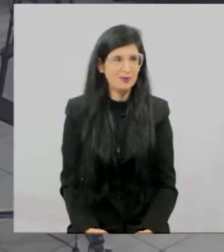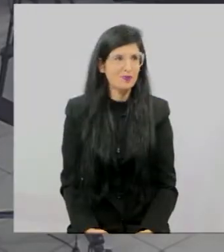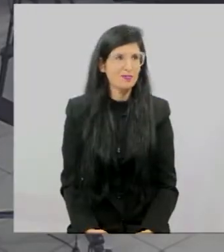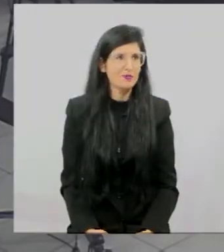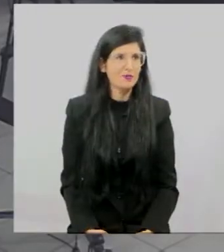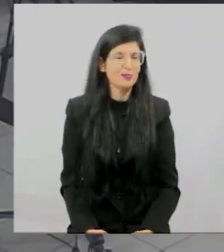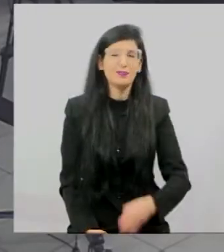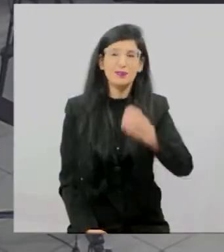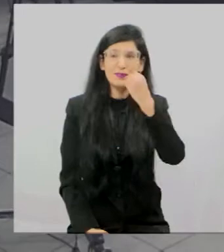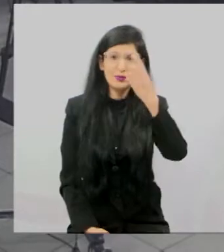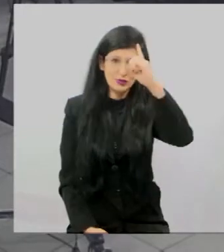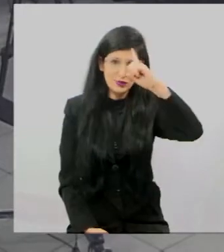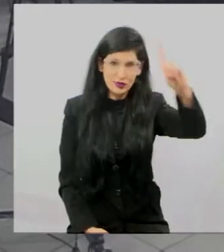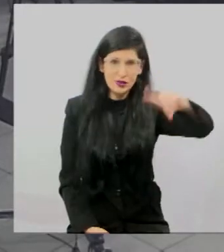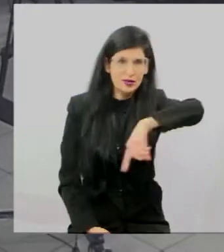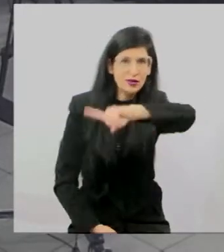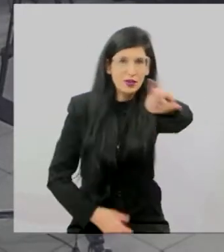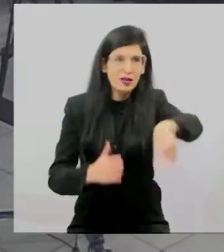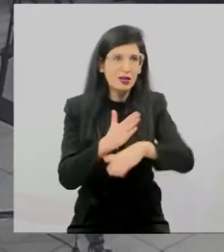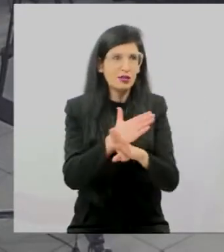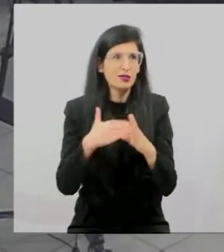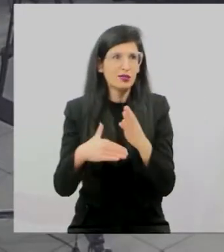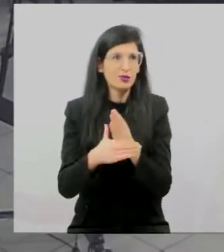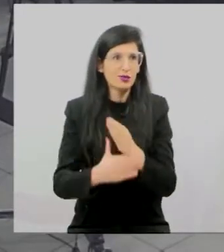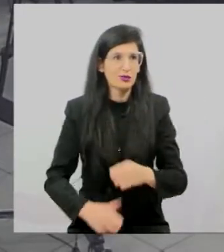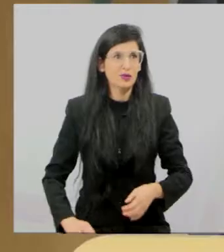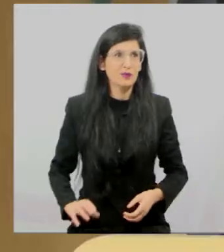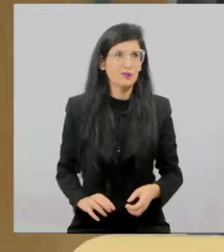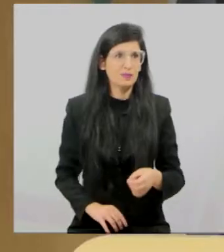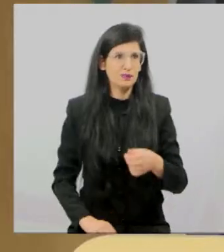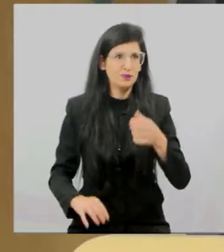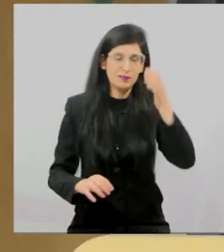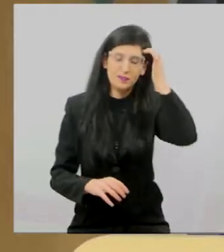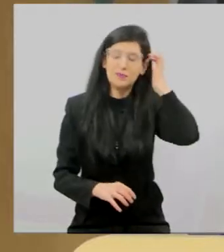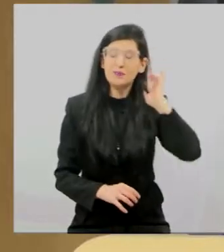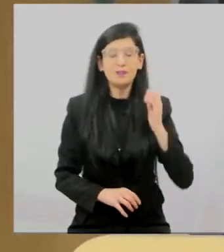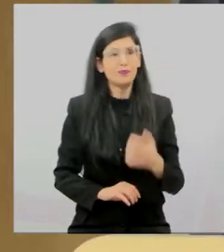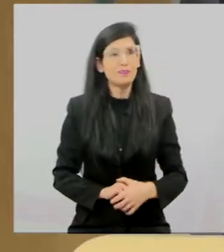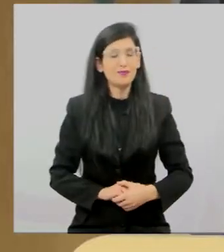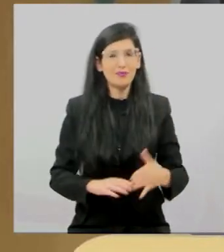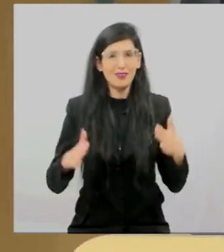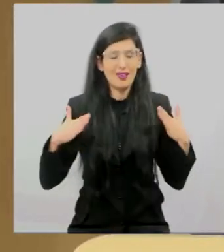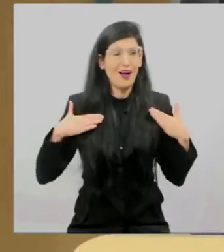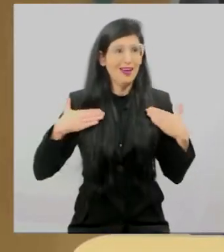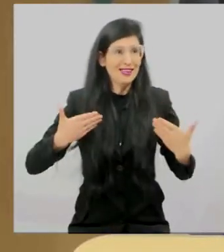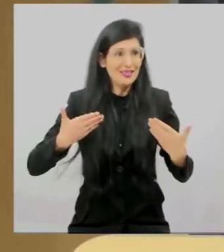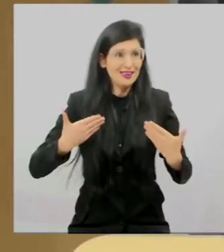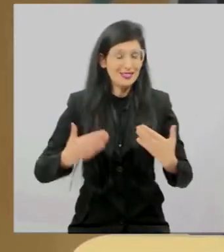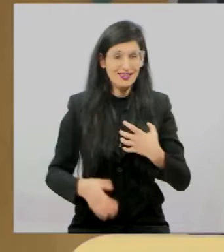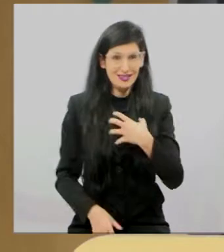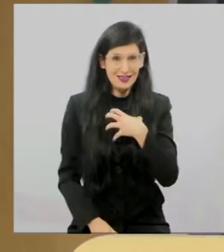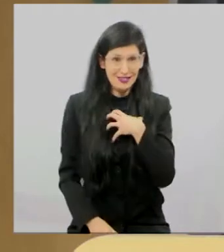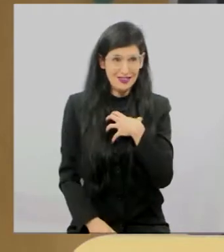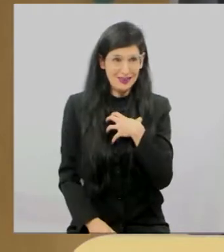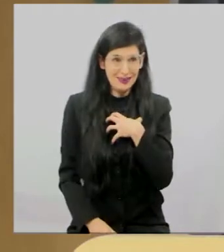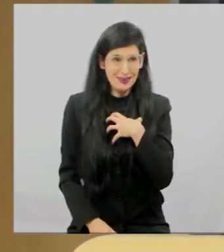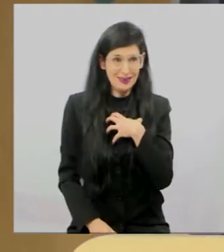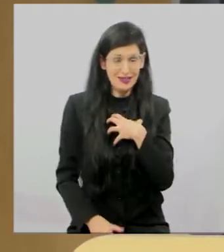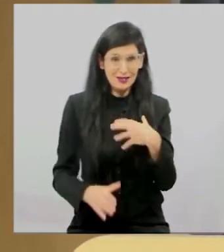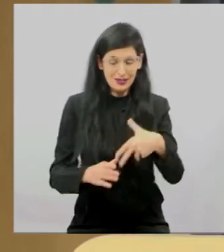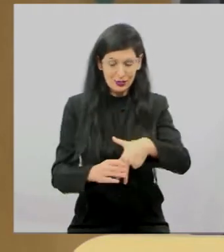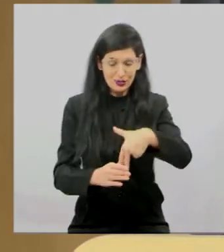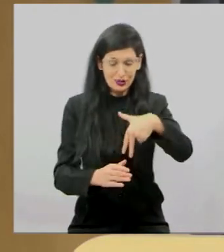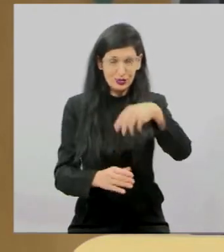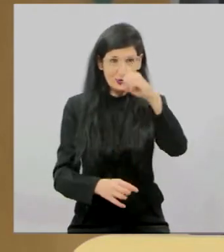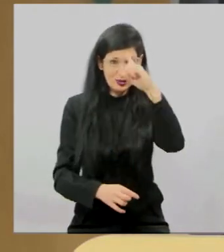Mais uma vez, bom dia a todos. Para mim, é um motivo de muita alegria estar ocupando essa tribuna